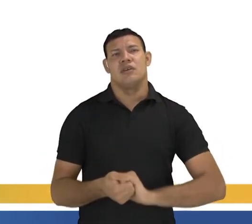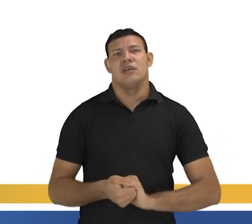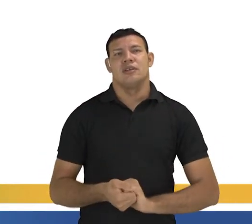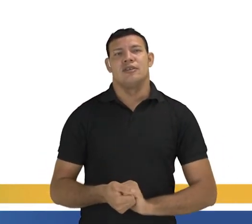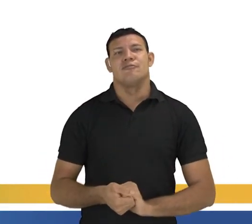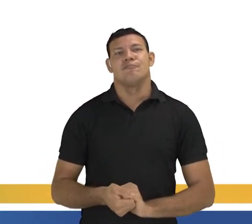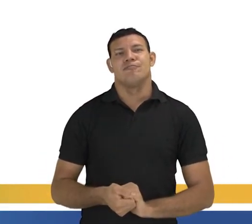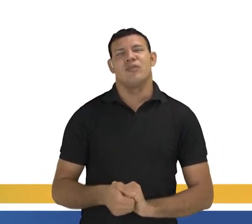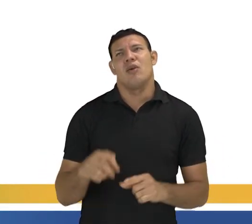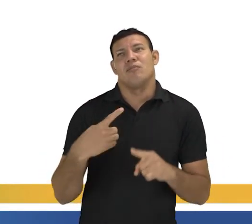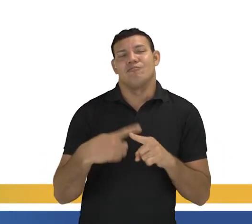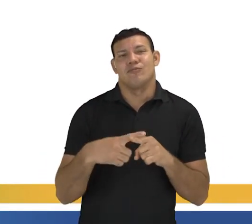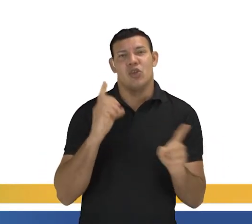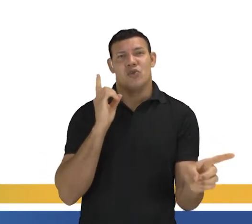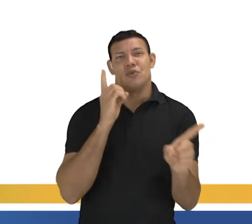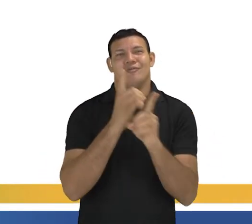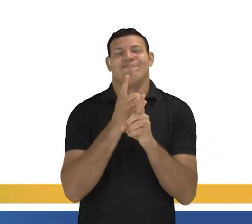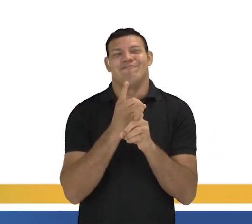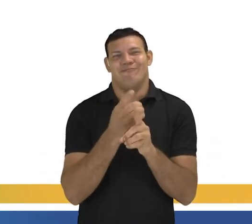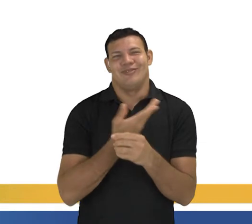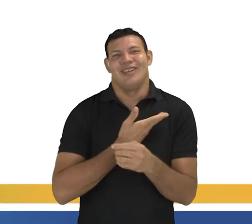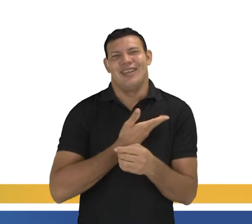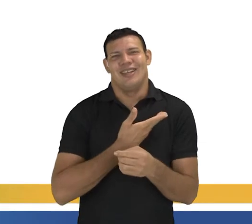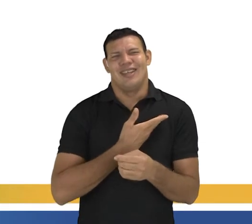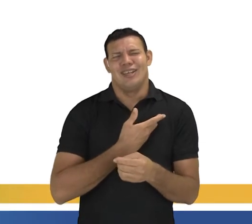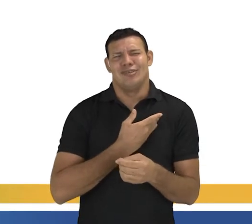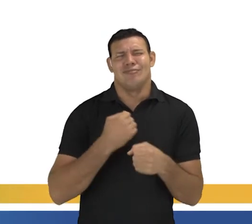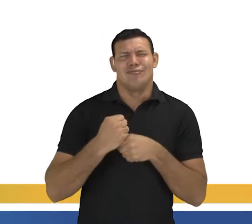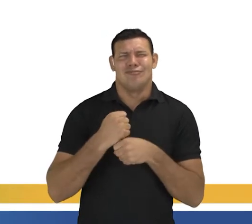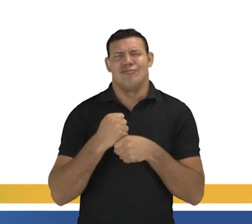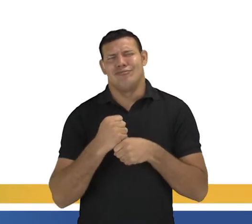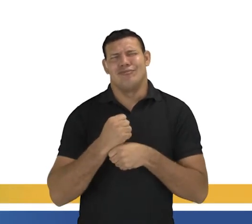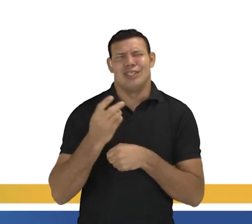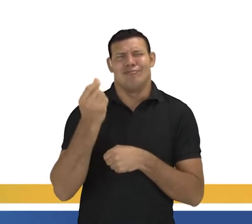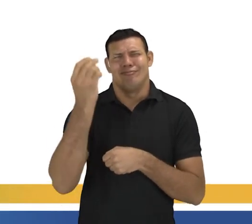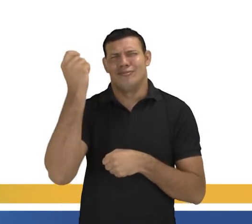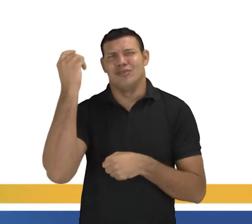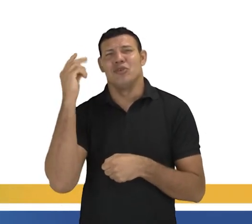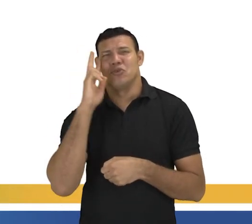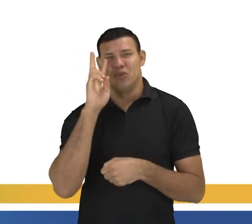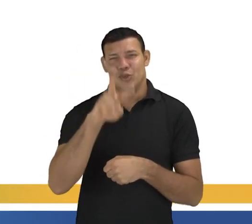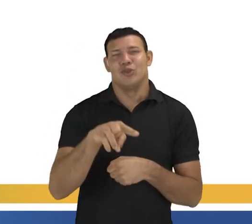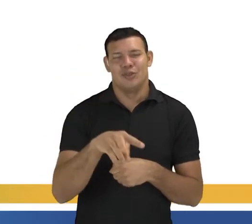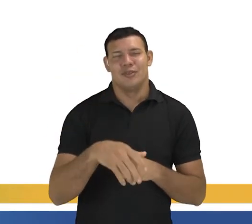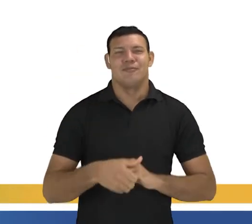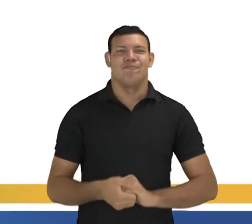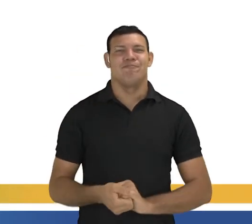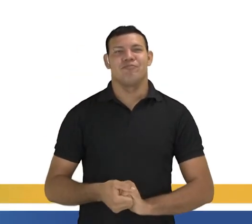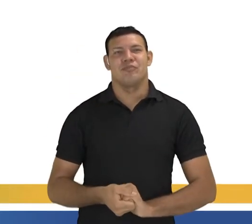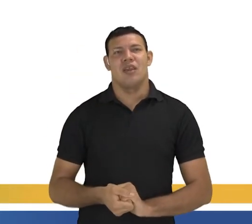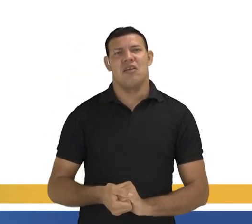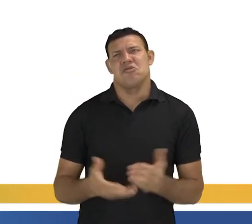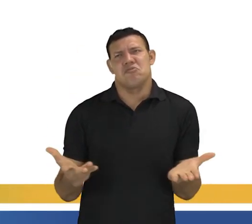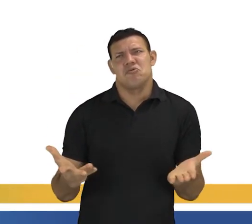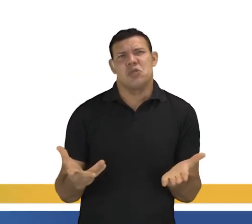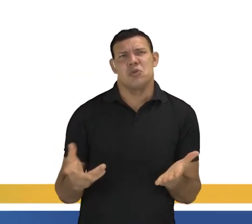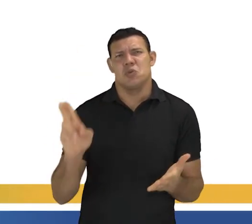vemos há muito tempo. Então algumas palavras são bem formais mesmo, para vocês perceberem que é uma coisa que você usa no dia a